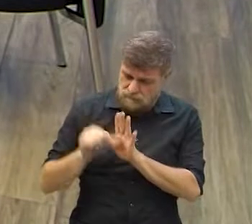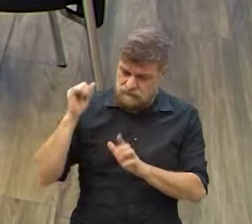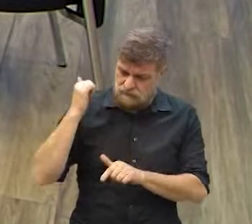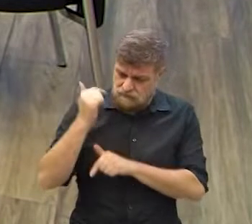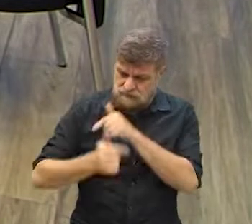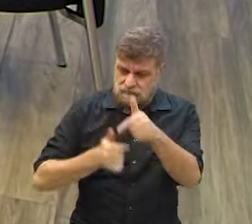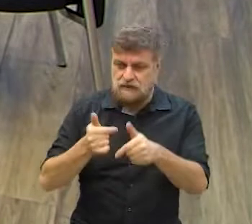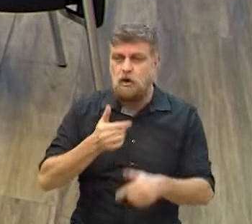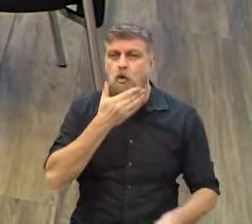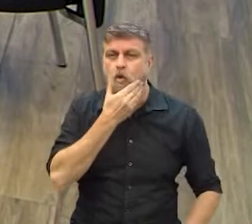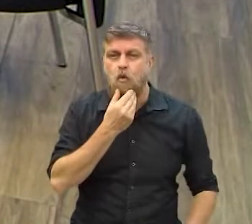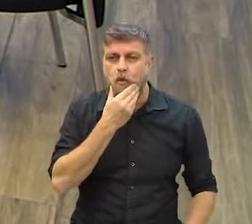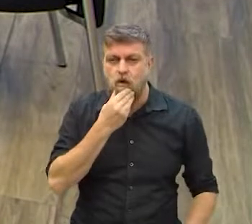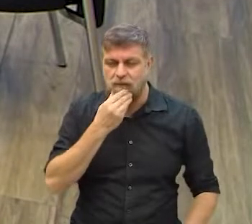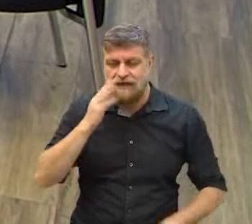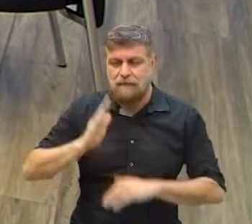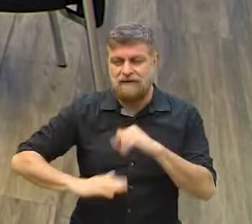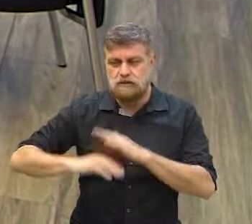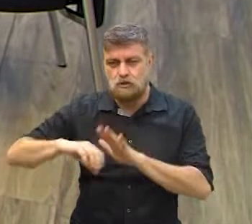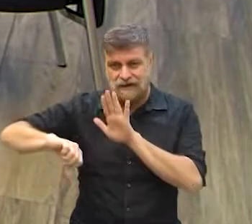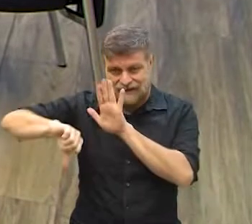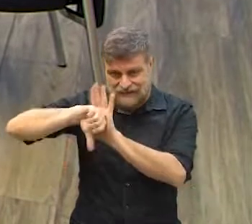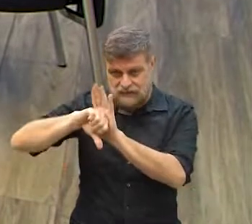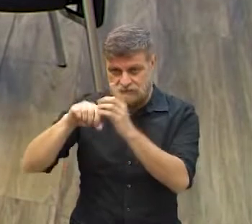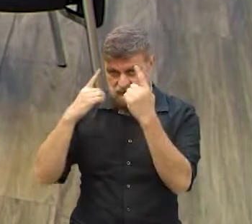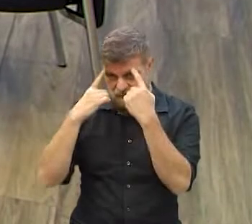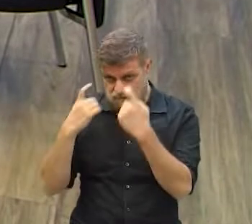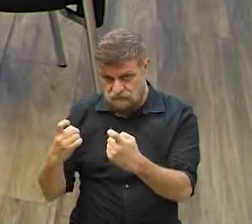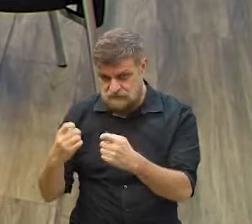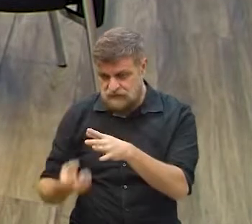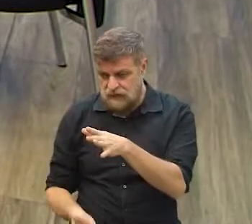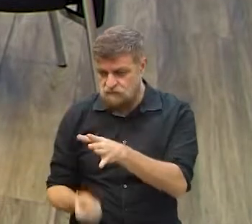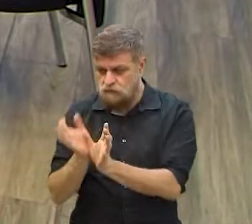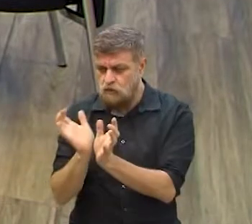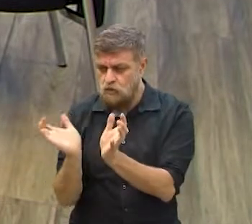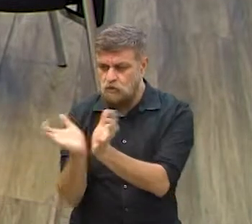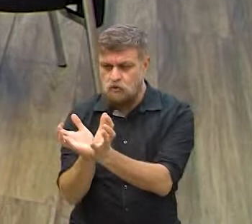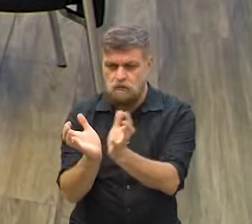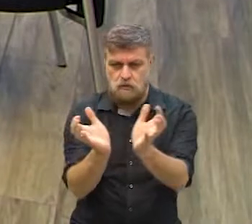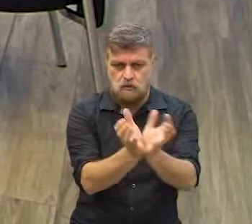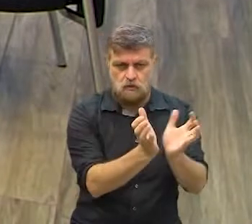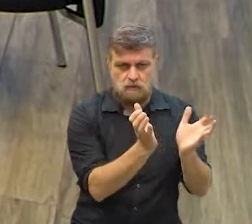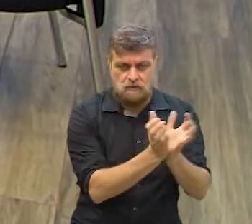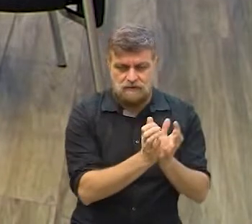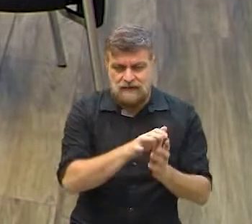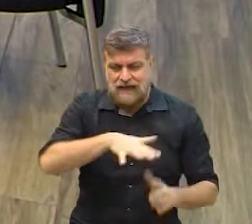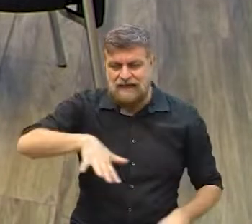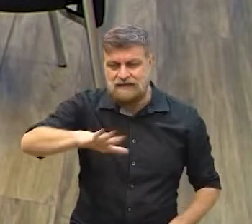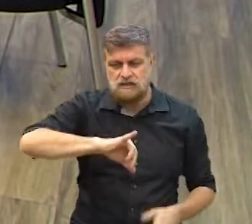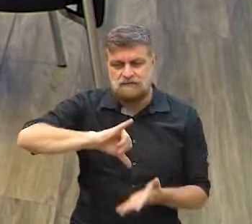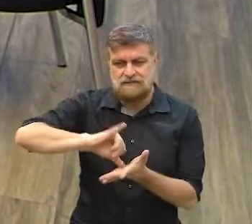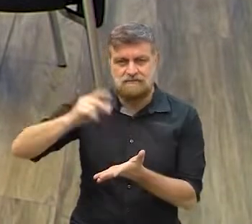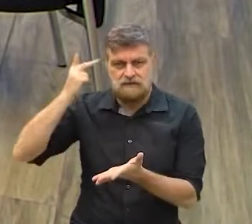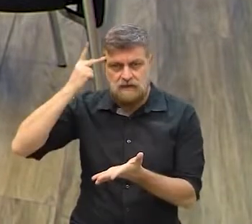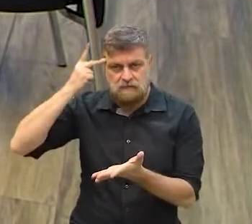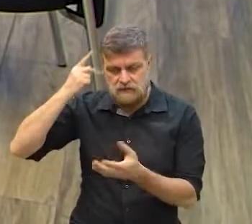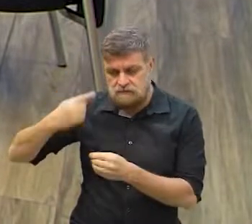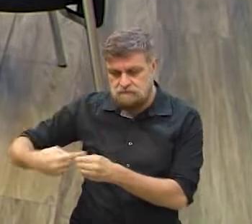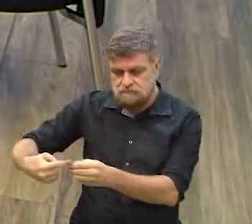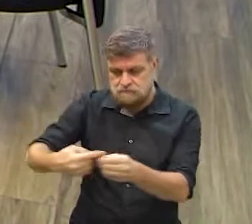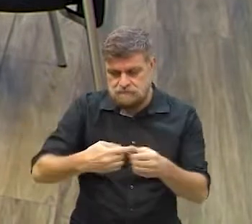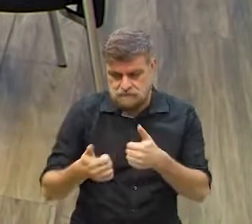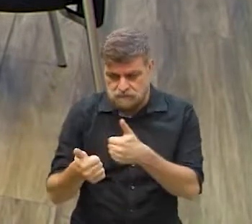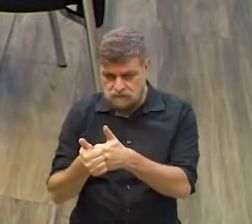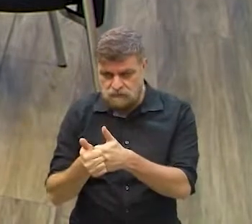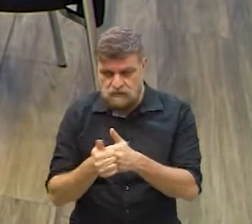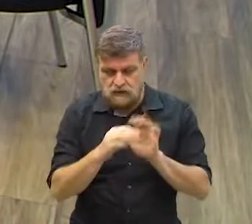no trabalho com homens autores de violência contra a mulher, fundou grupos no ABC Paulista, desenvolve programas